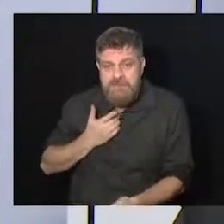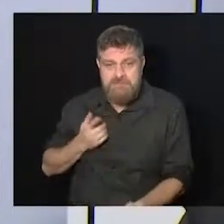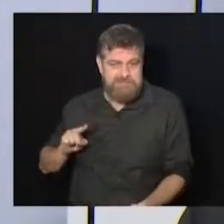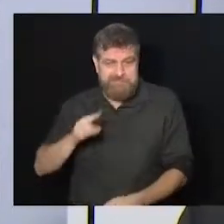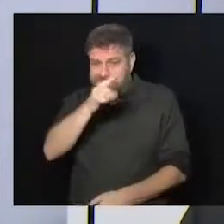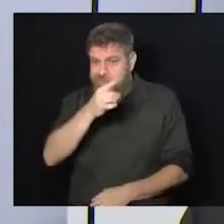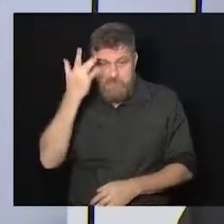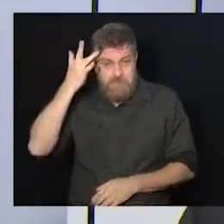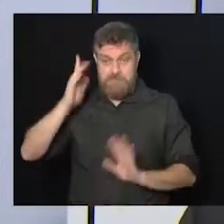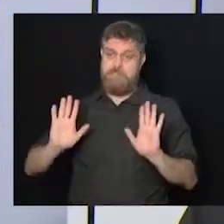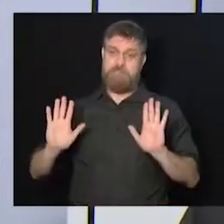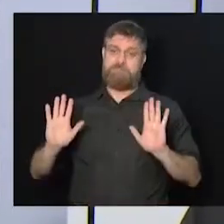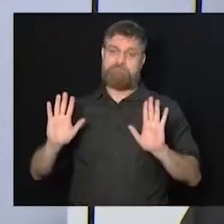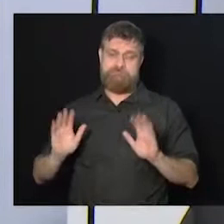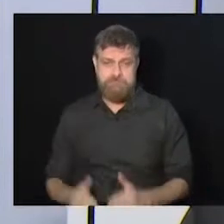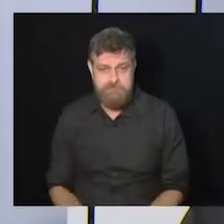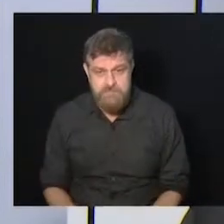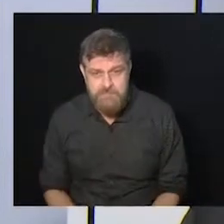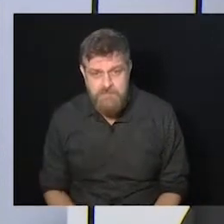sei.